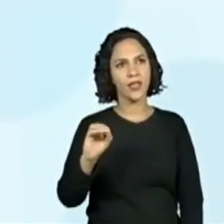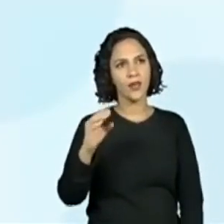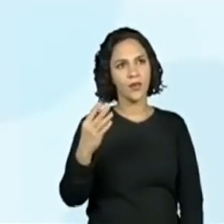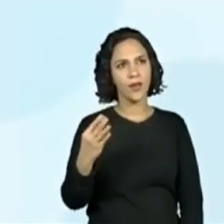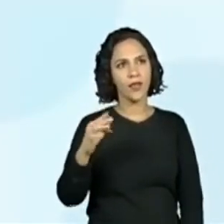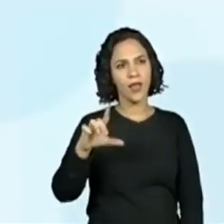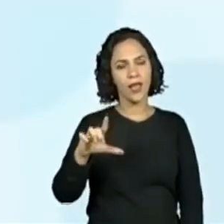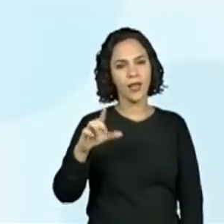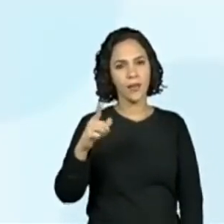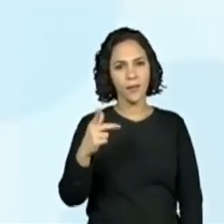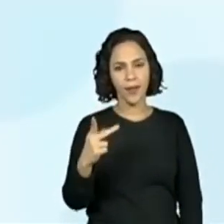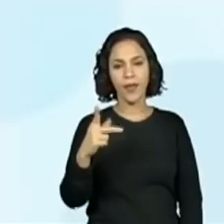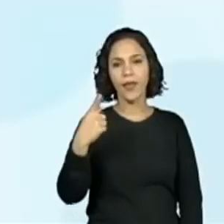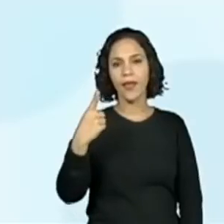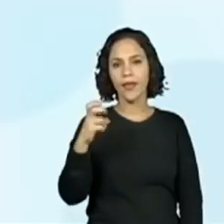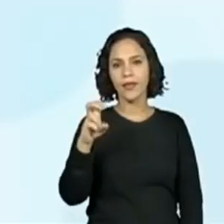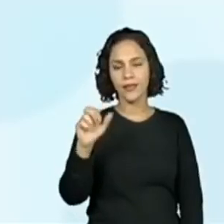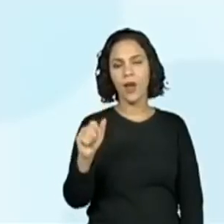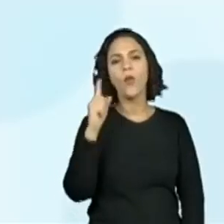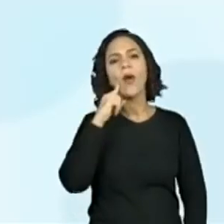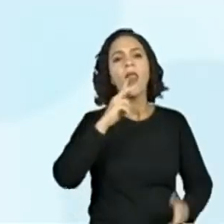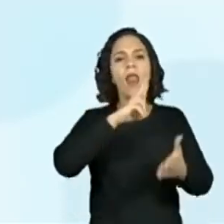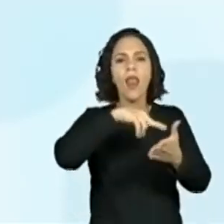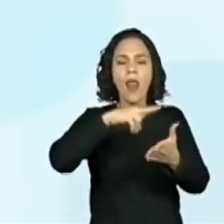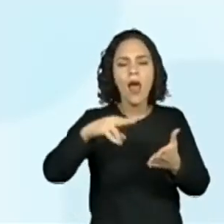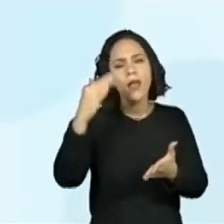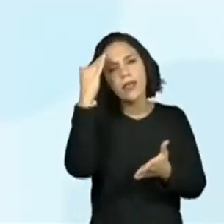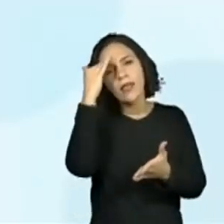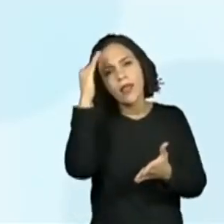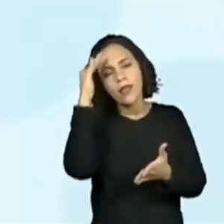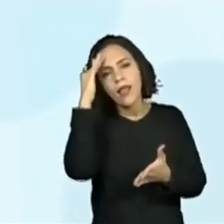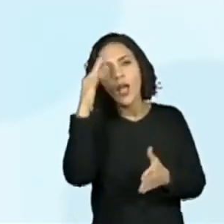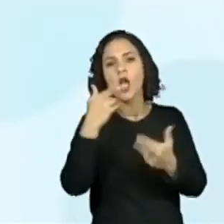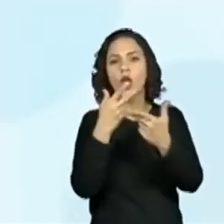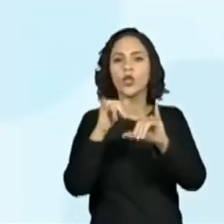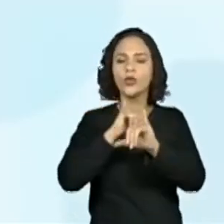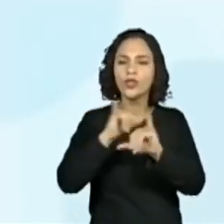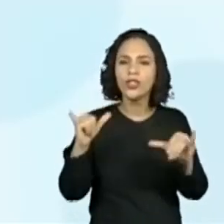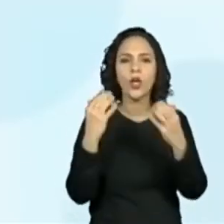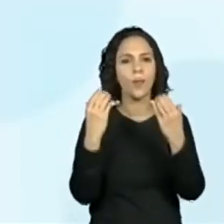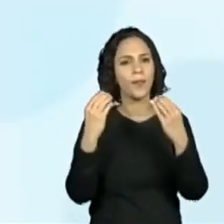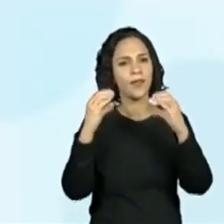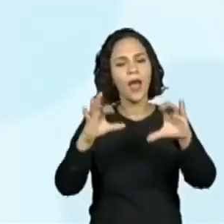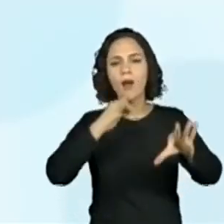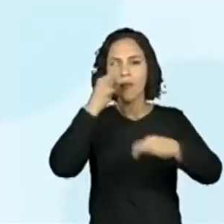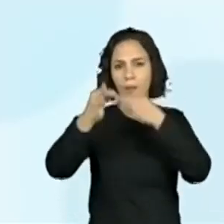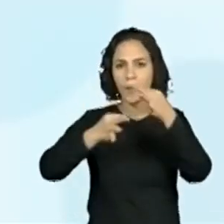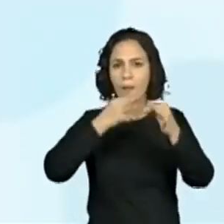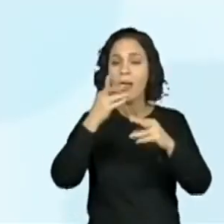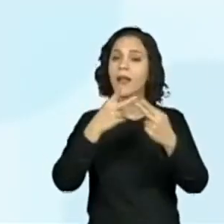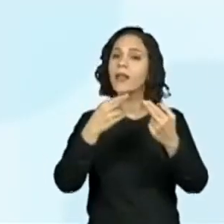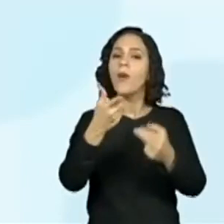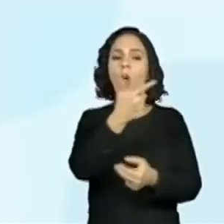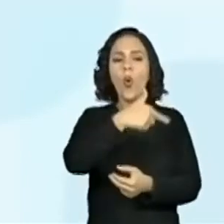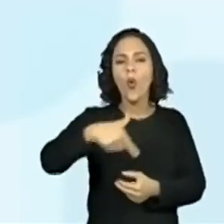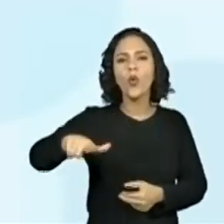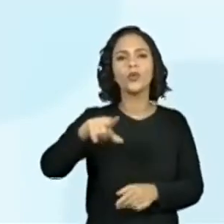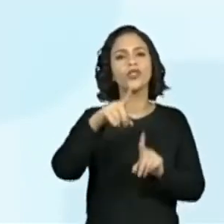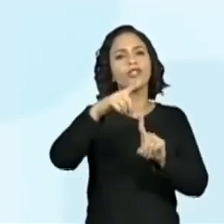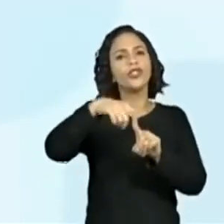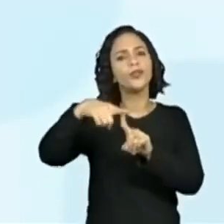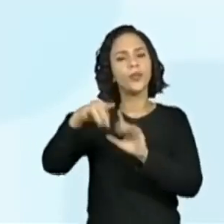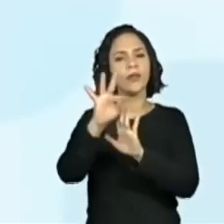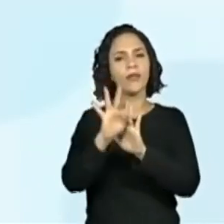EF04LP15A. Ler e compreender notícias, cartas de leitor, comentários, posts, entre outros textos do campo da vida